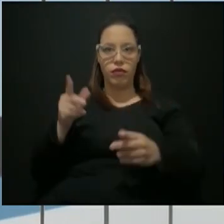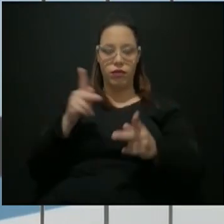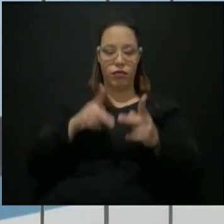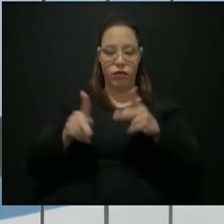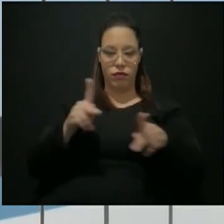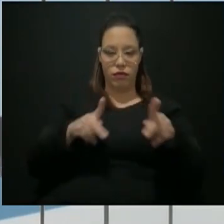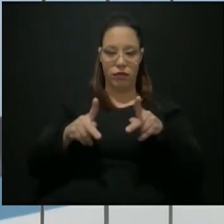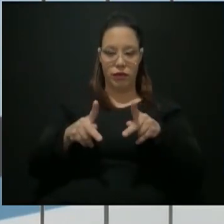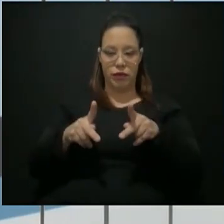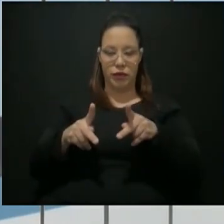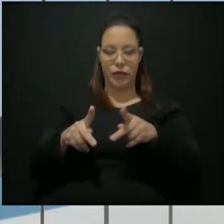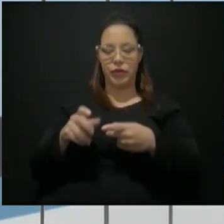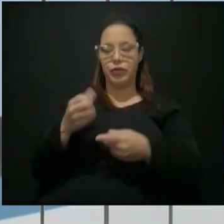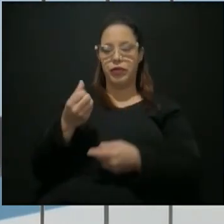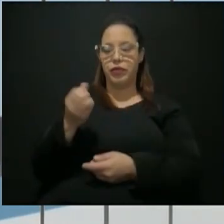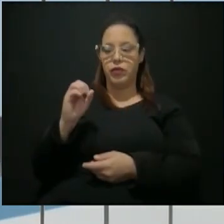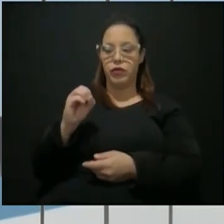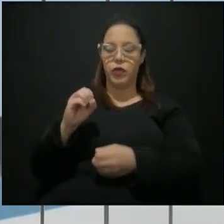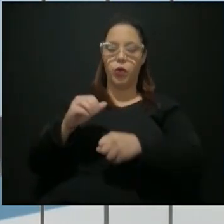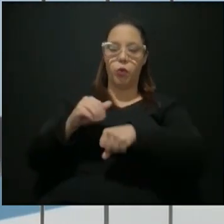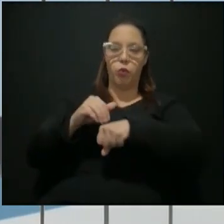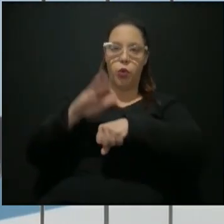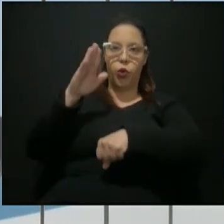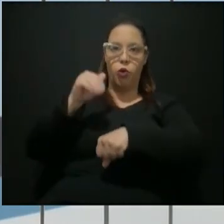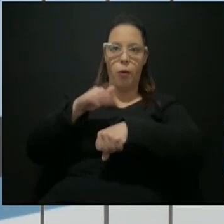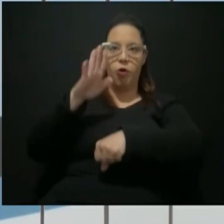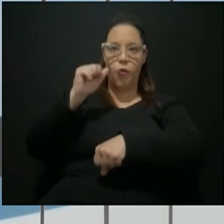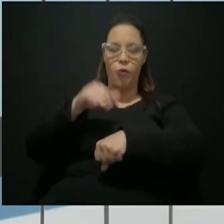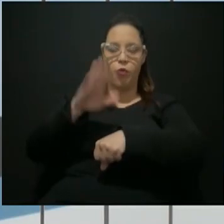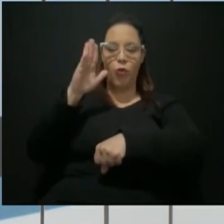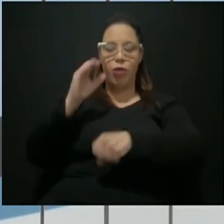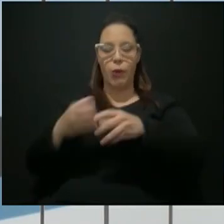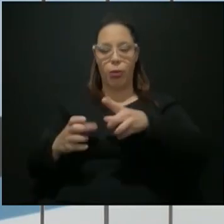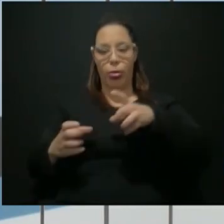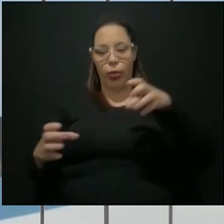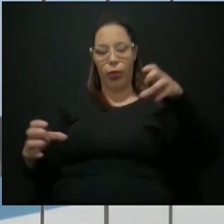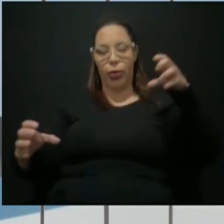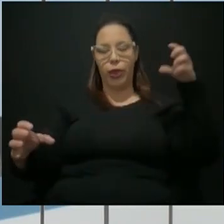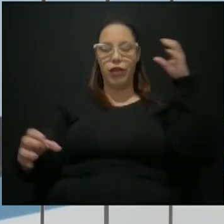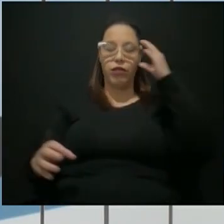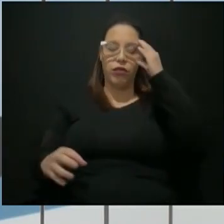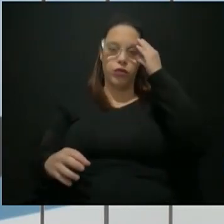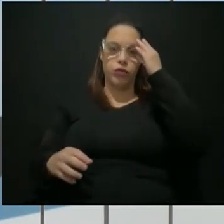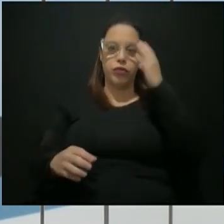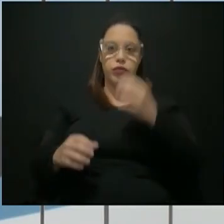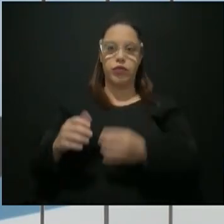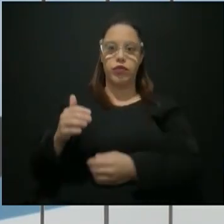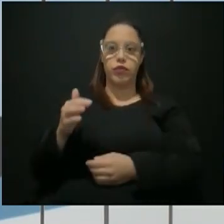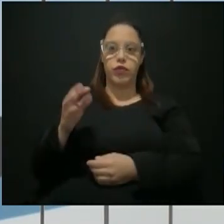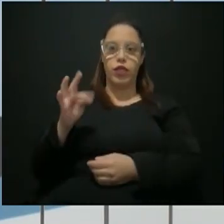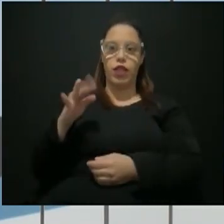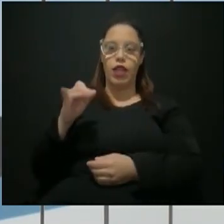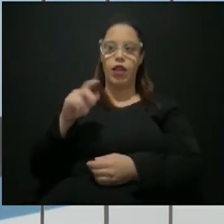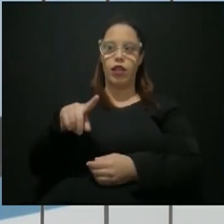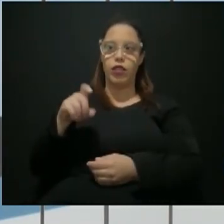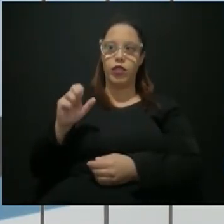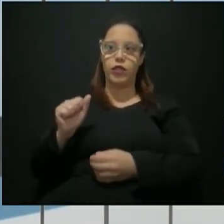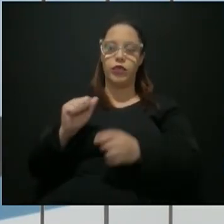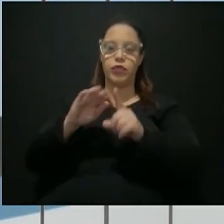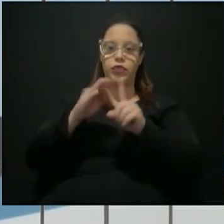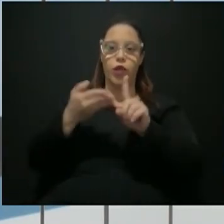Brasil cresça de maneira contínua, né, e cresce a taxas superiores à taxa de crescimento da própria